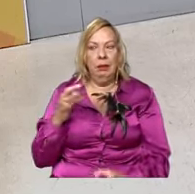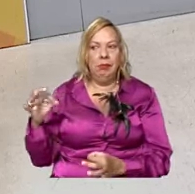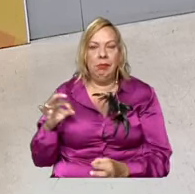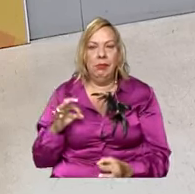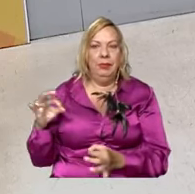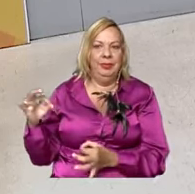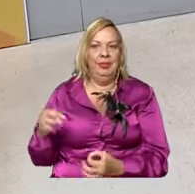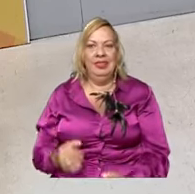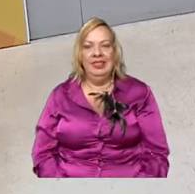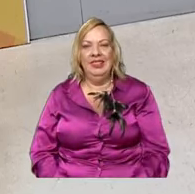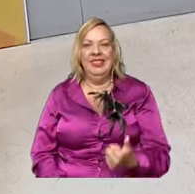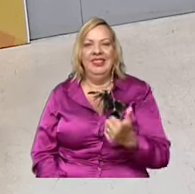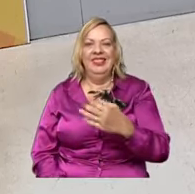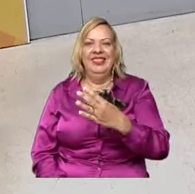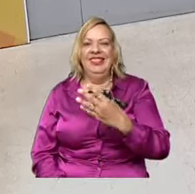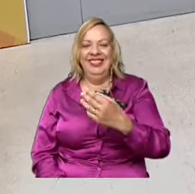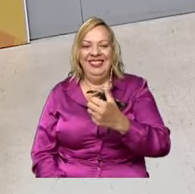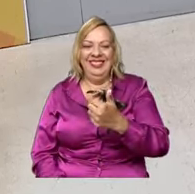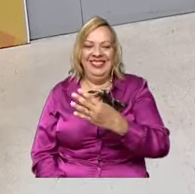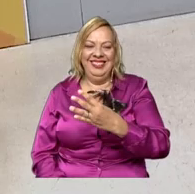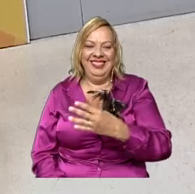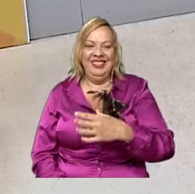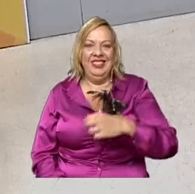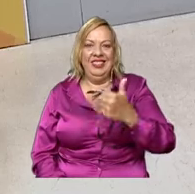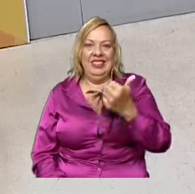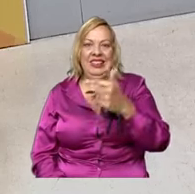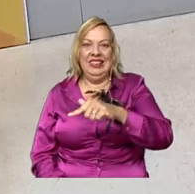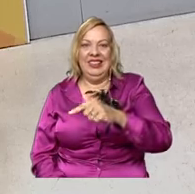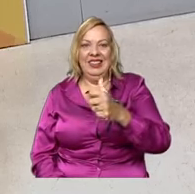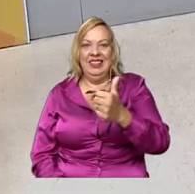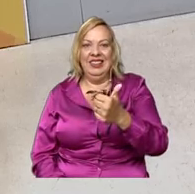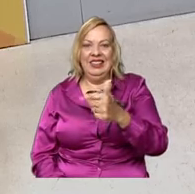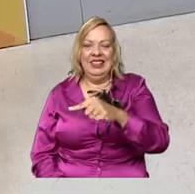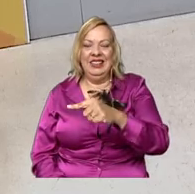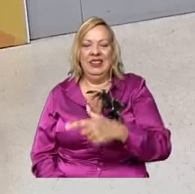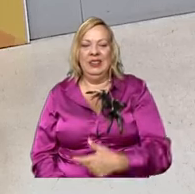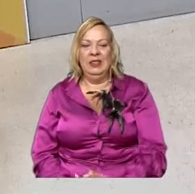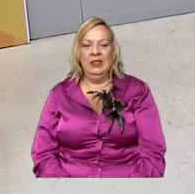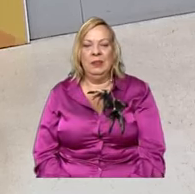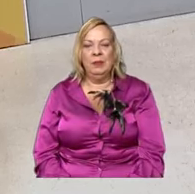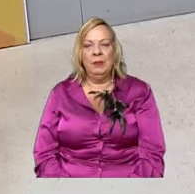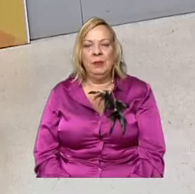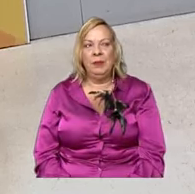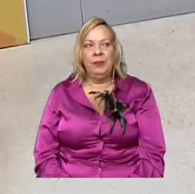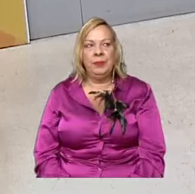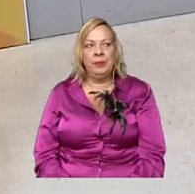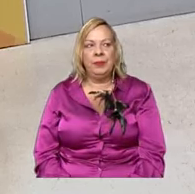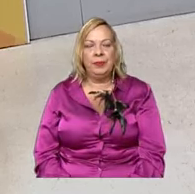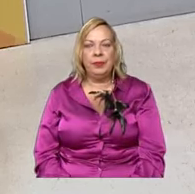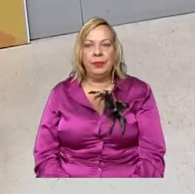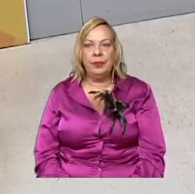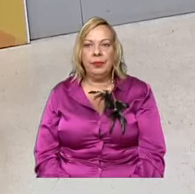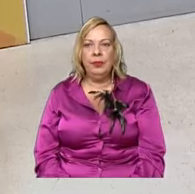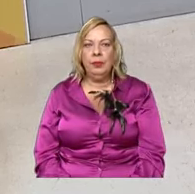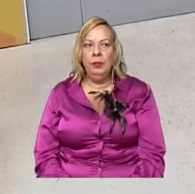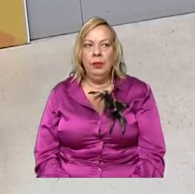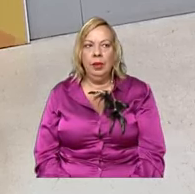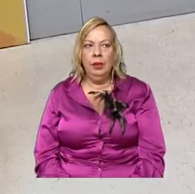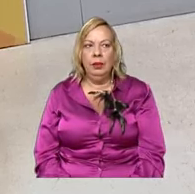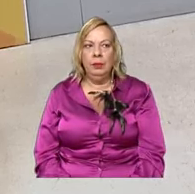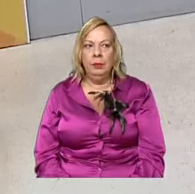Vai lá, 14. Olha o 17. Foi o 17.